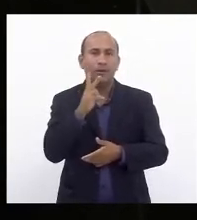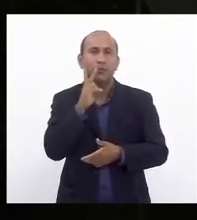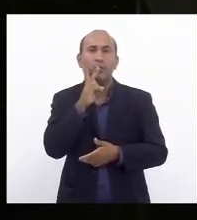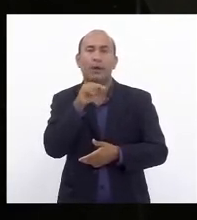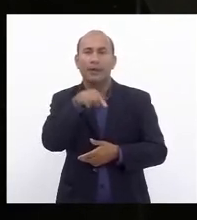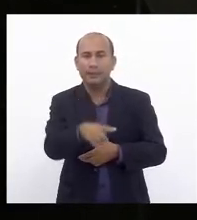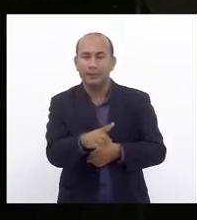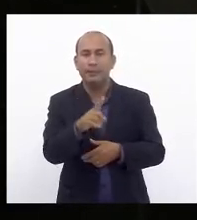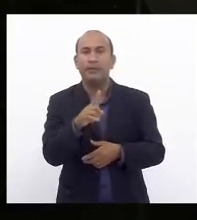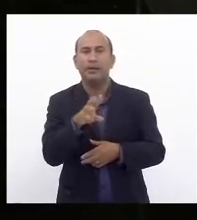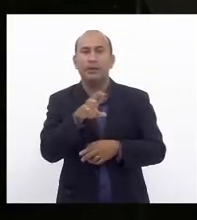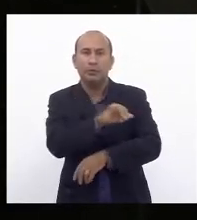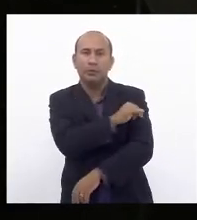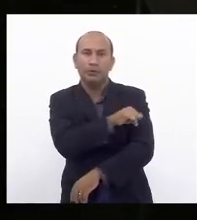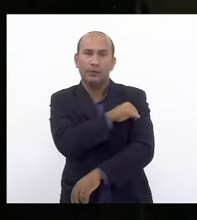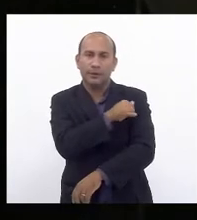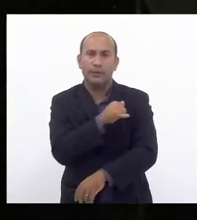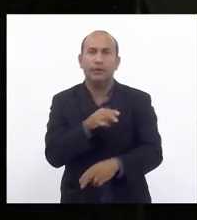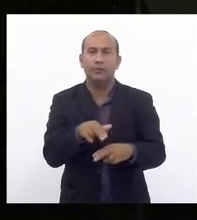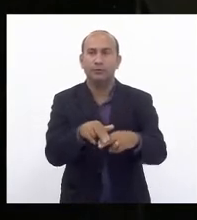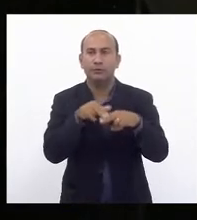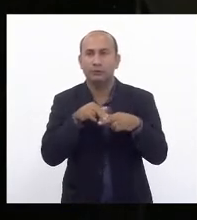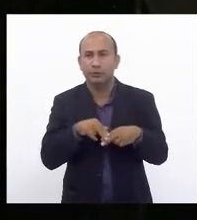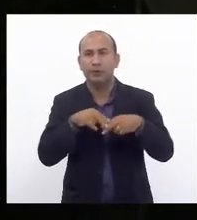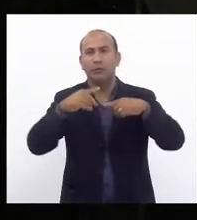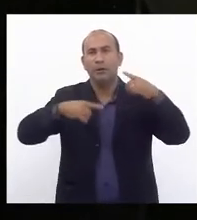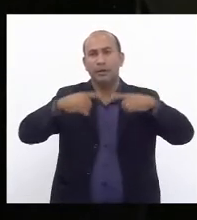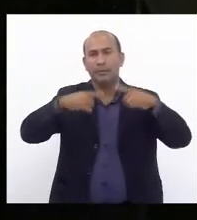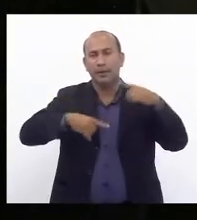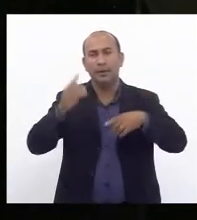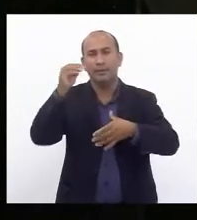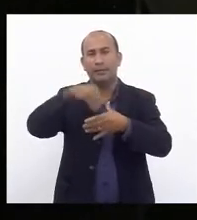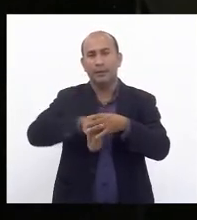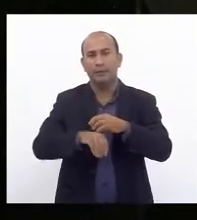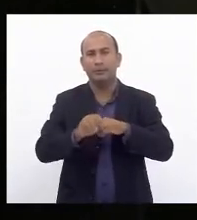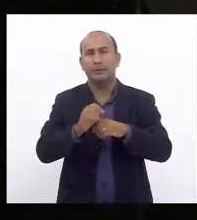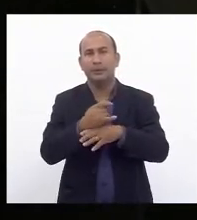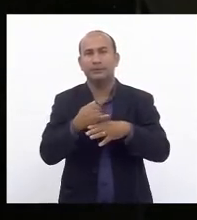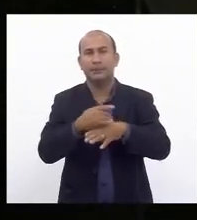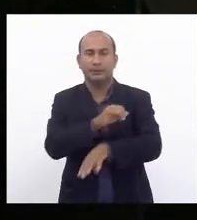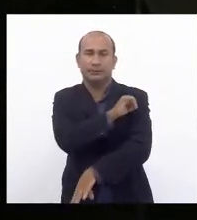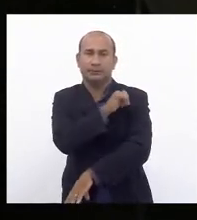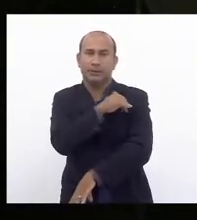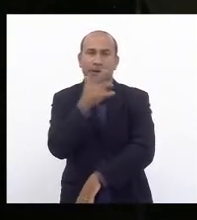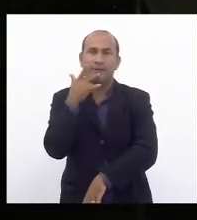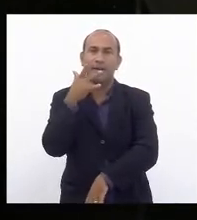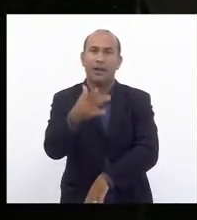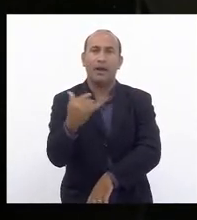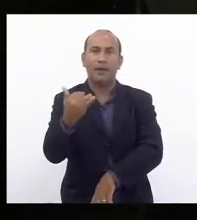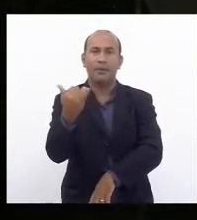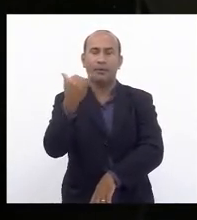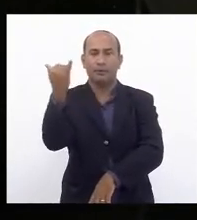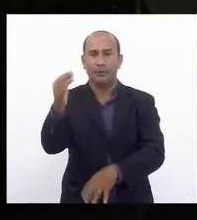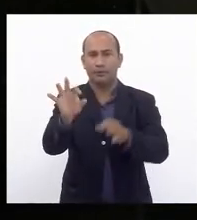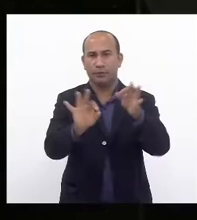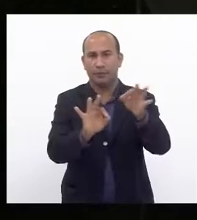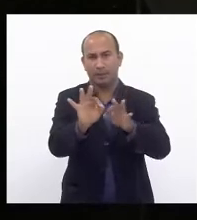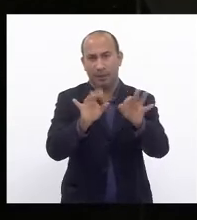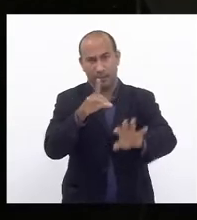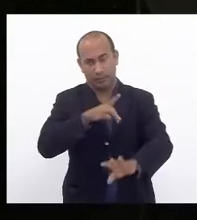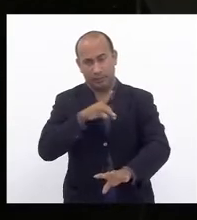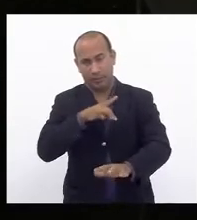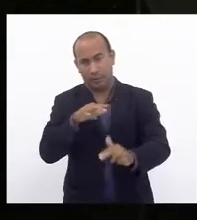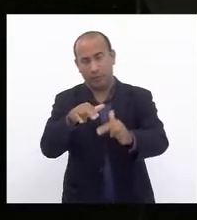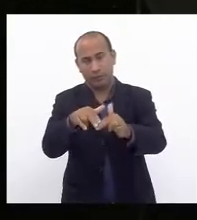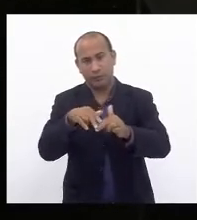desse debate no âmbito da cidade do Rio de Janeiro, ressaltar a importância que esse projeto tem